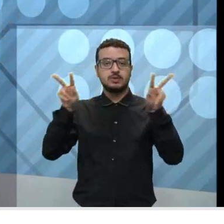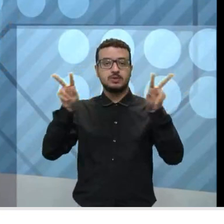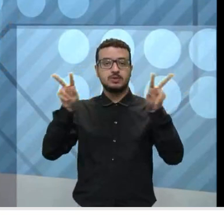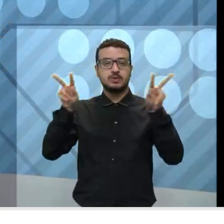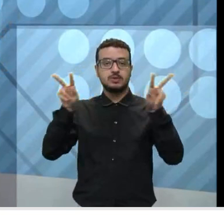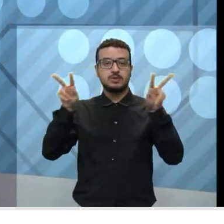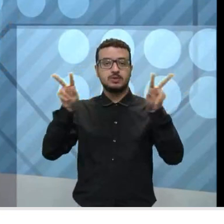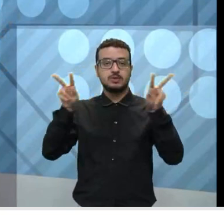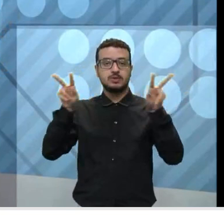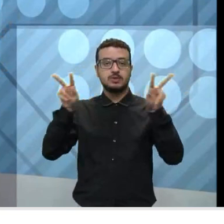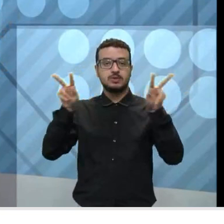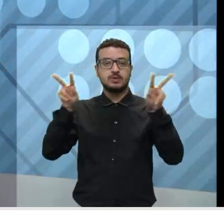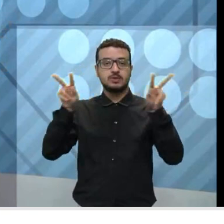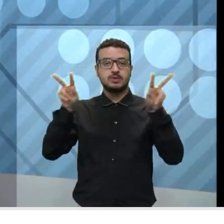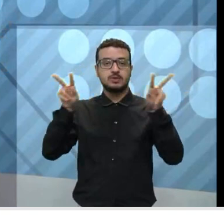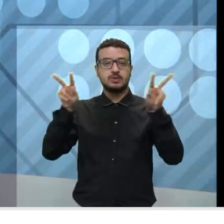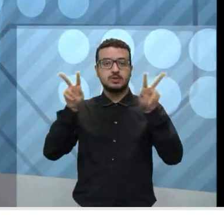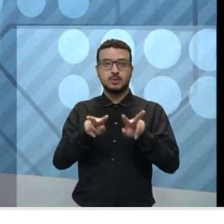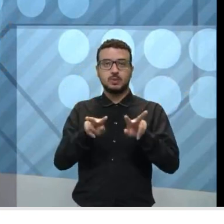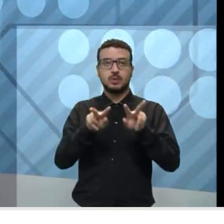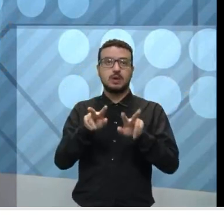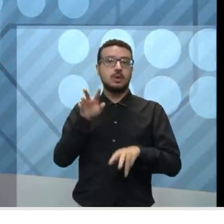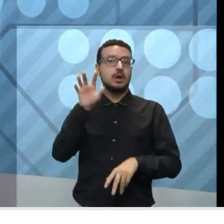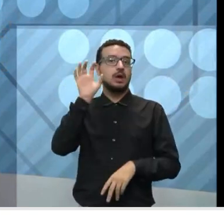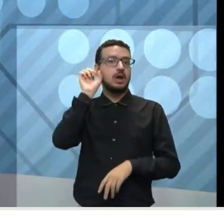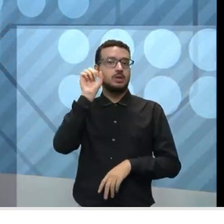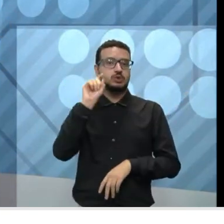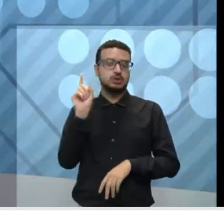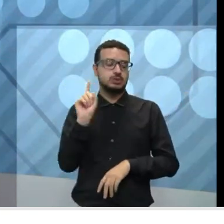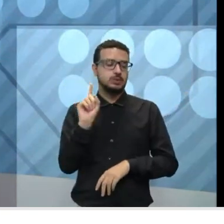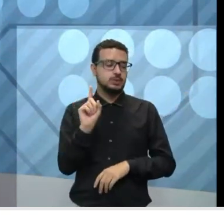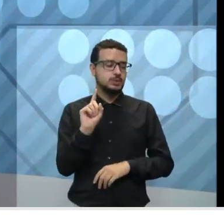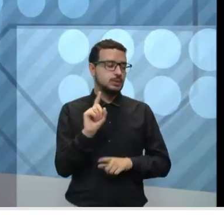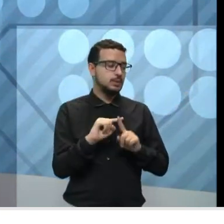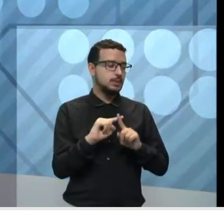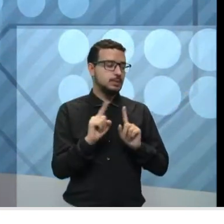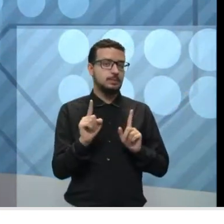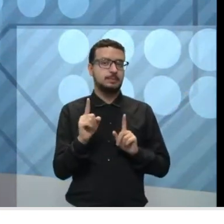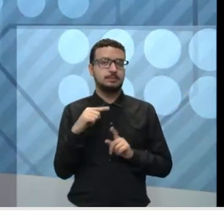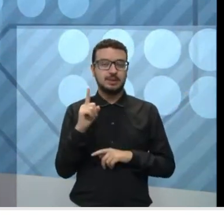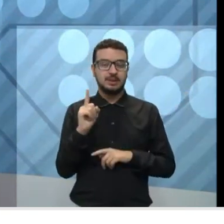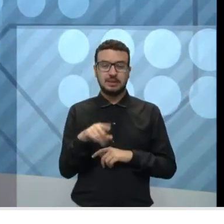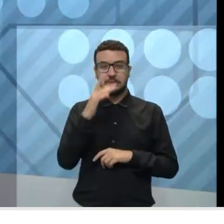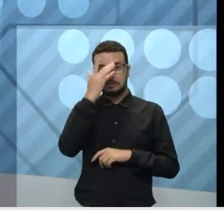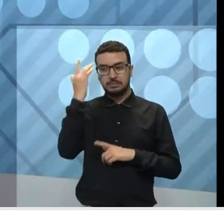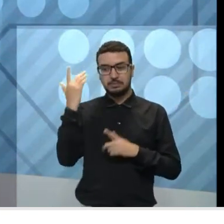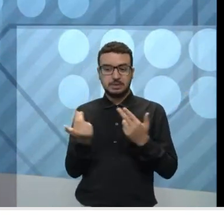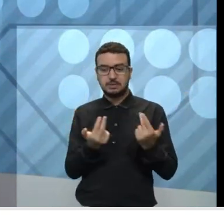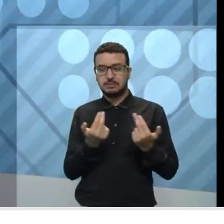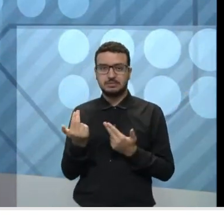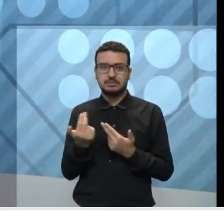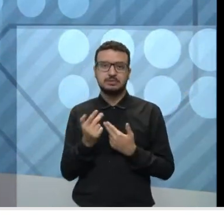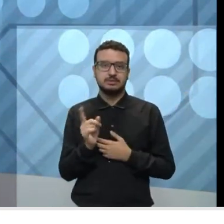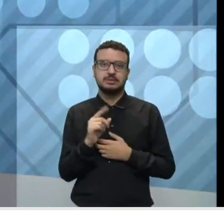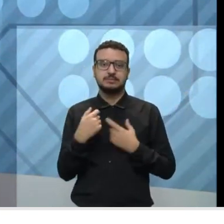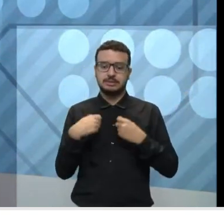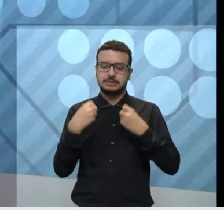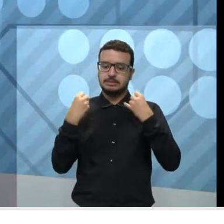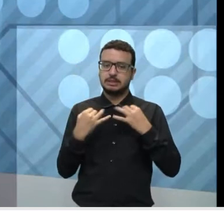A gente precisa deixar isso bem claro. Nesse sentido, o que a professora Clarice vai falar para a Luzia? Que lá na escola